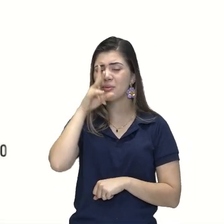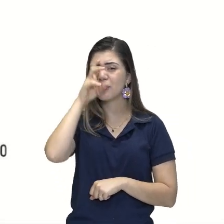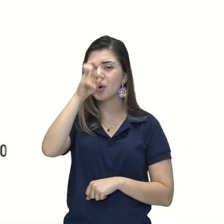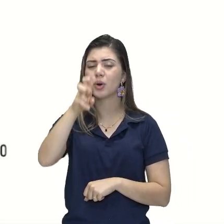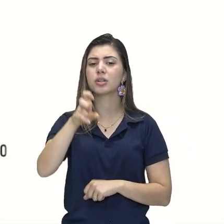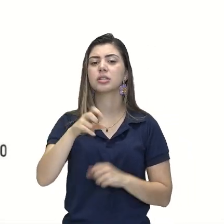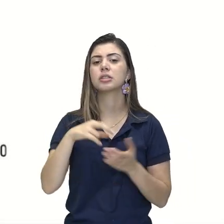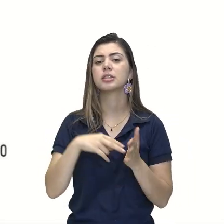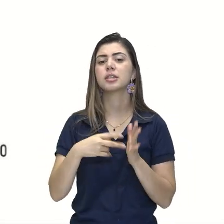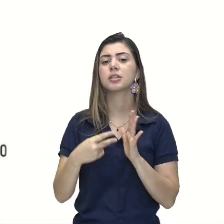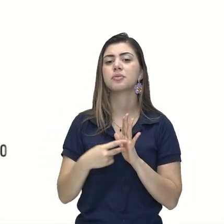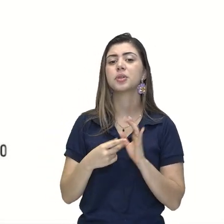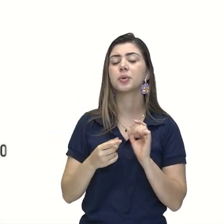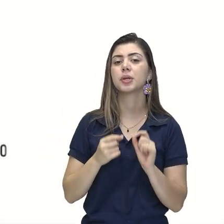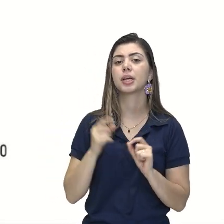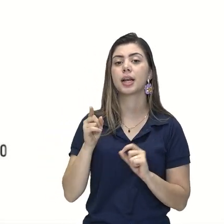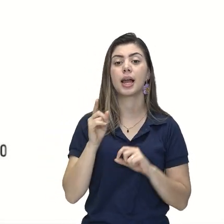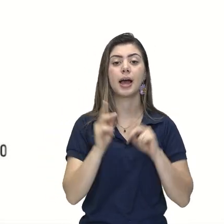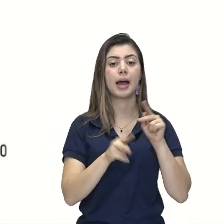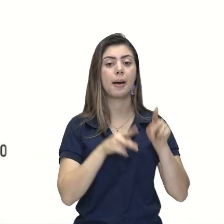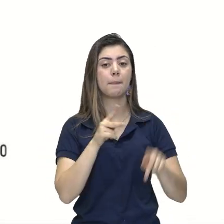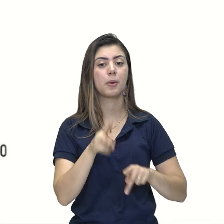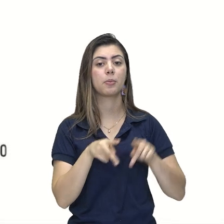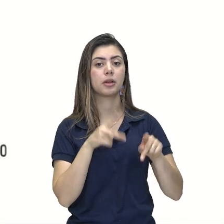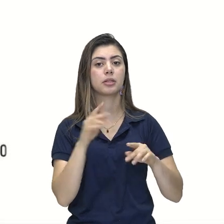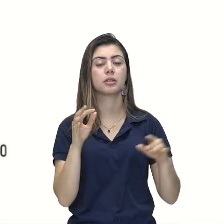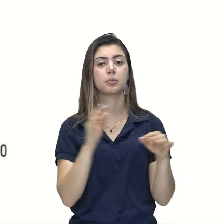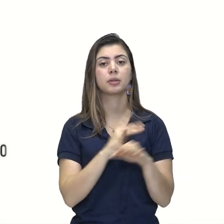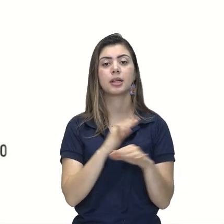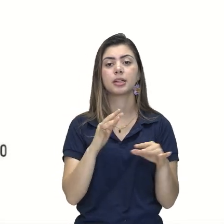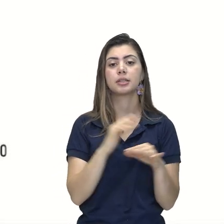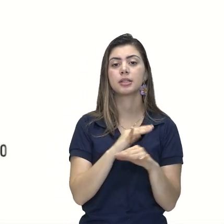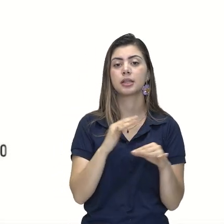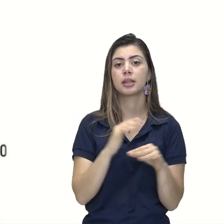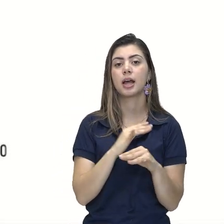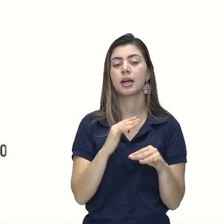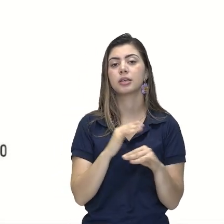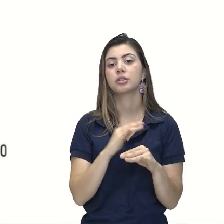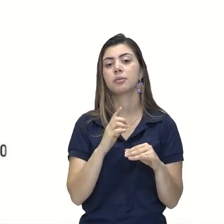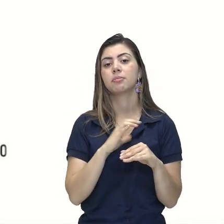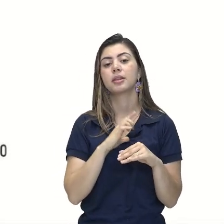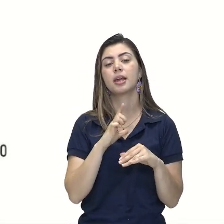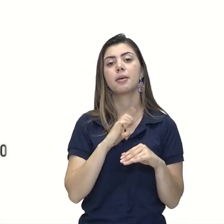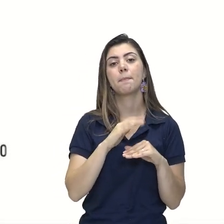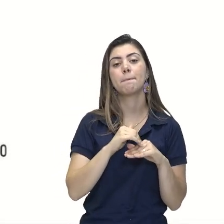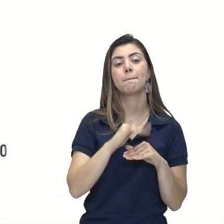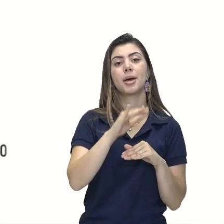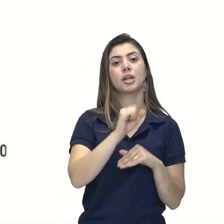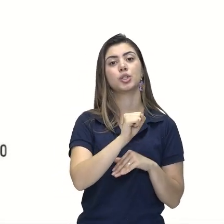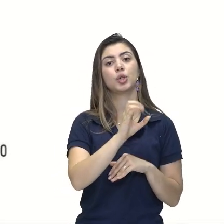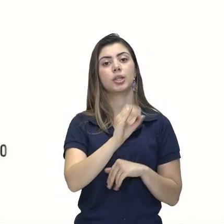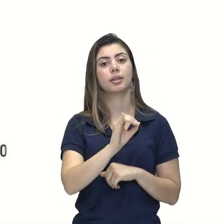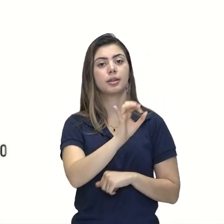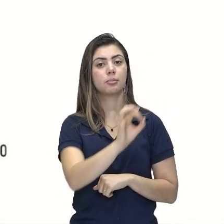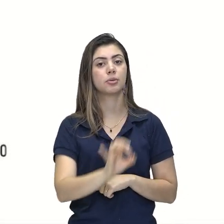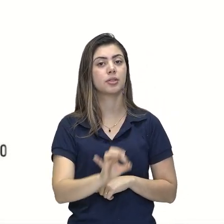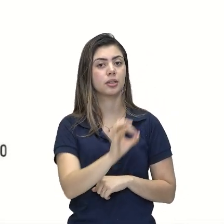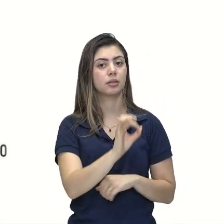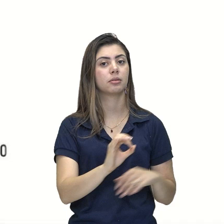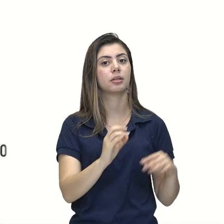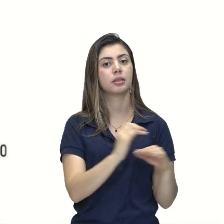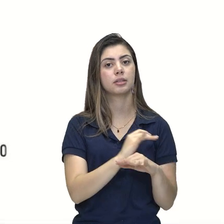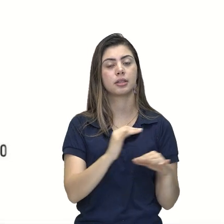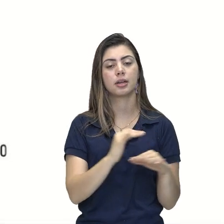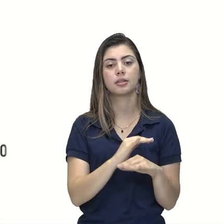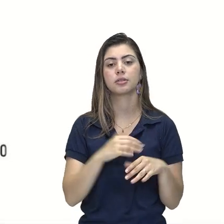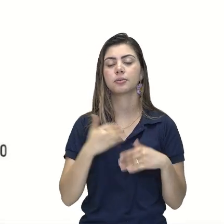que a sua população urbana está acima de 80%, né? Então, quais